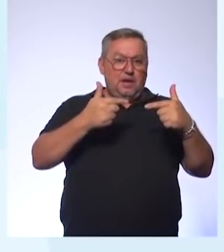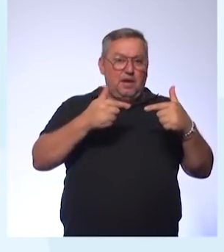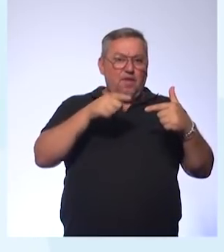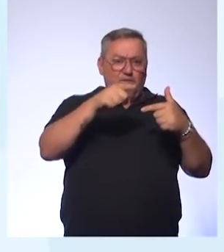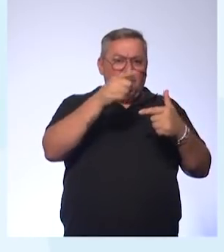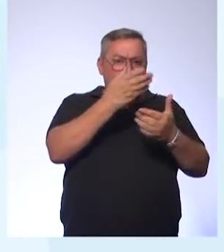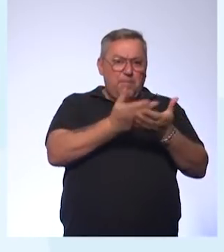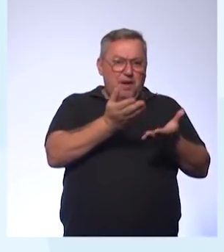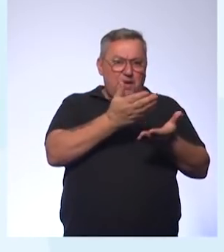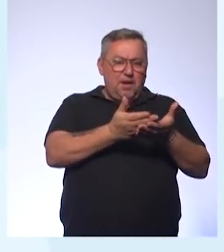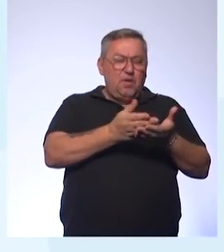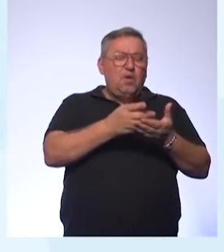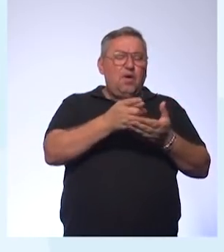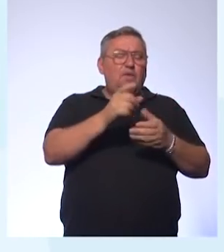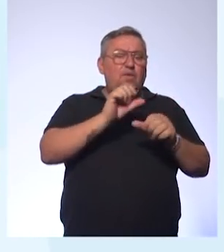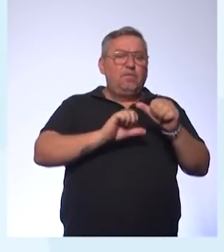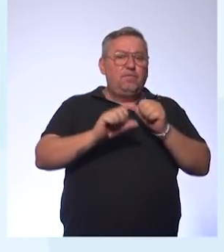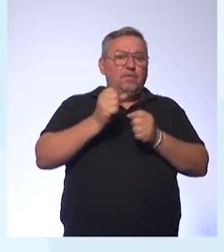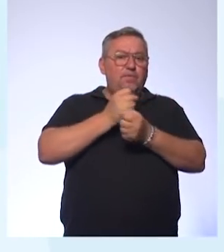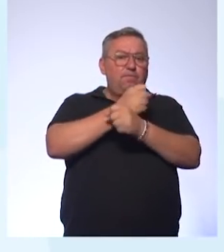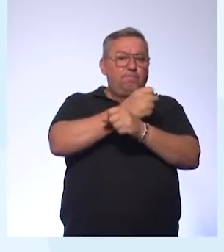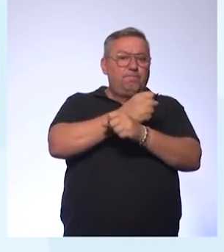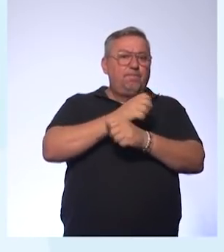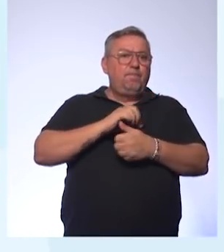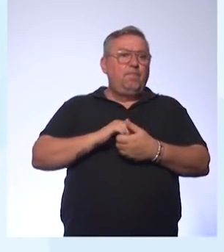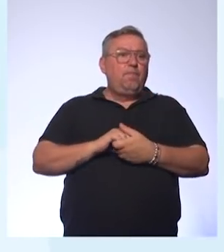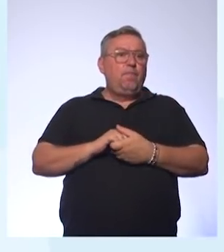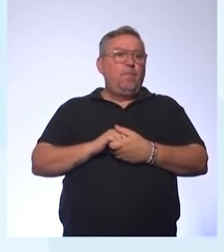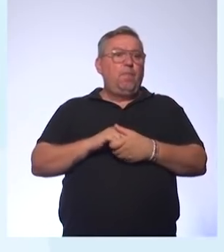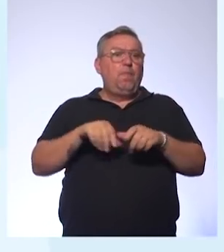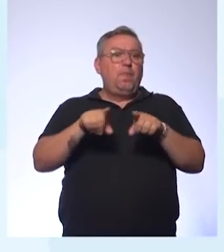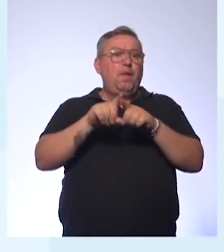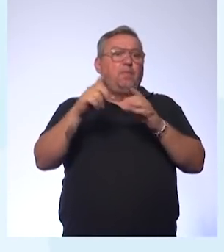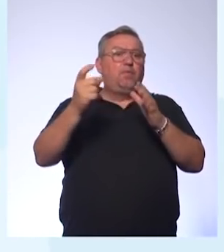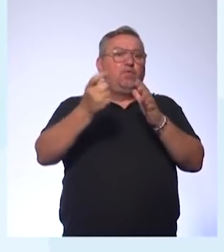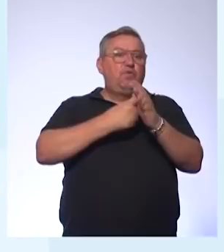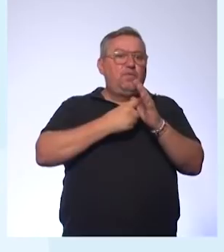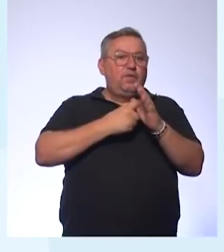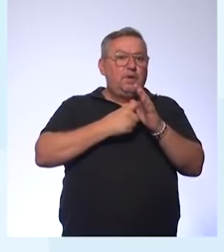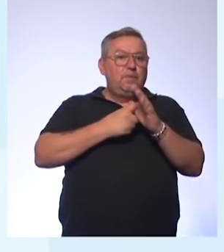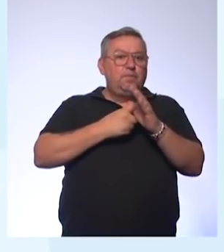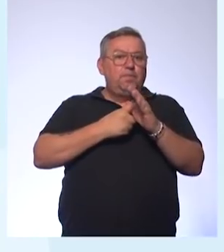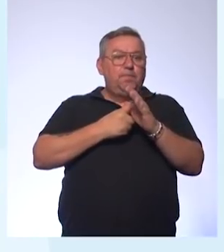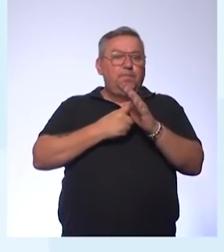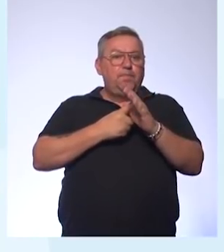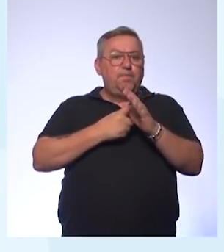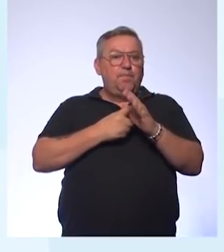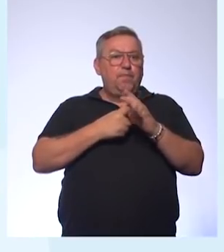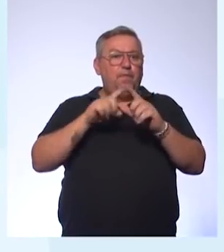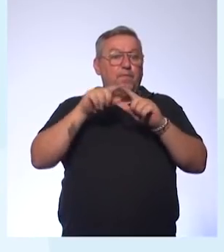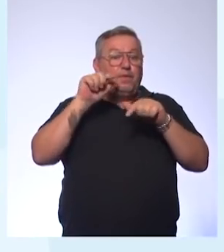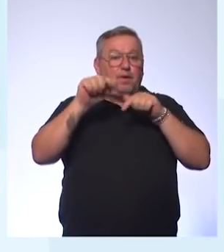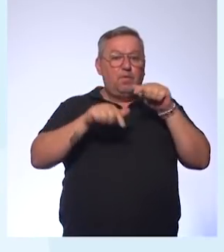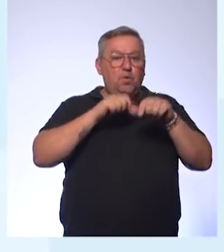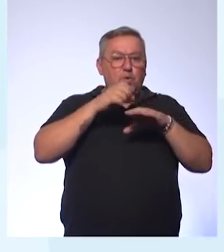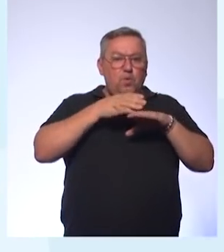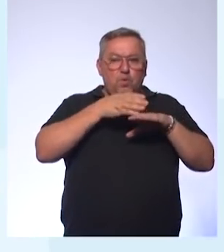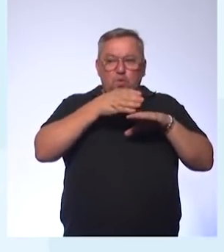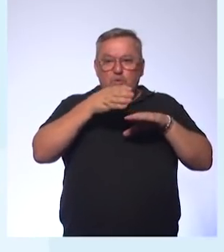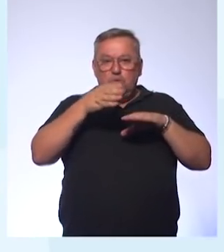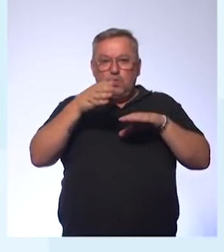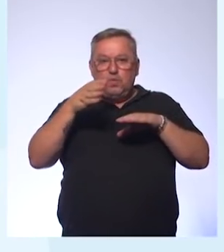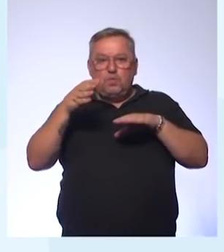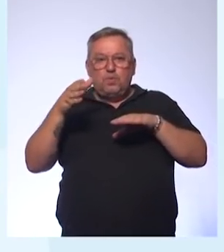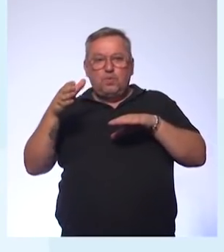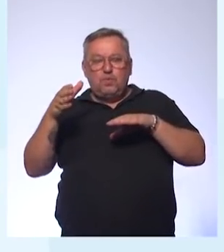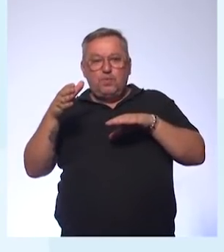quem vencia escravizava os perdedores. Escravidão por dívidas, então se você estivesse devendo, você ficava com a sua liberdade